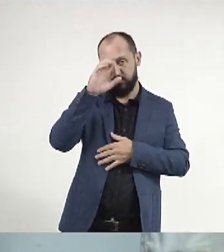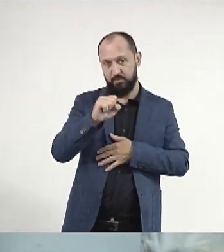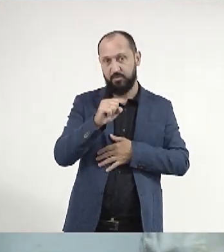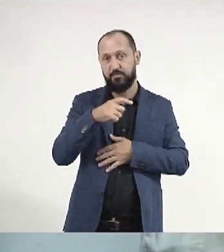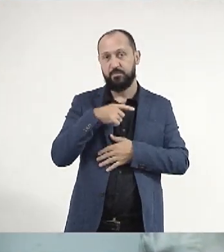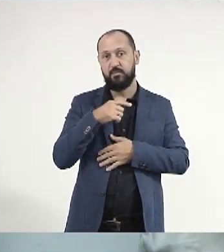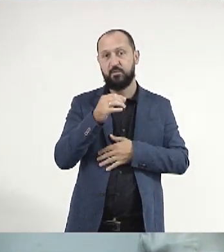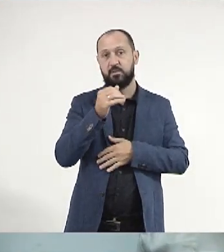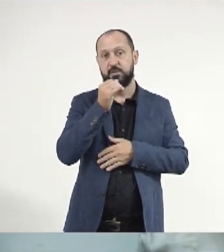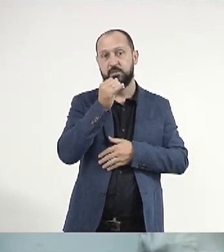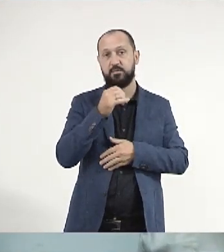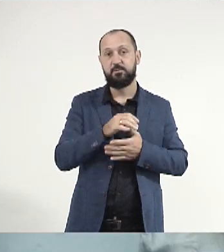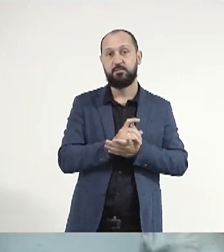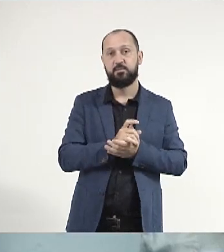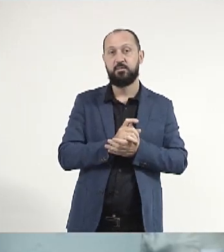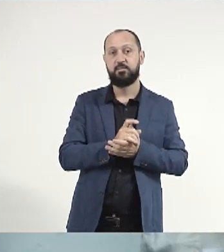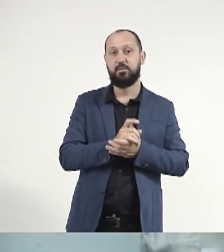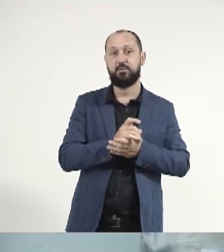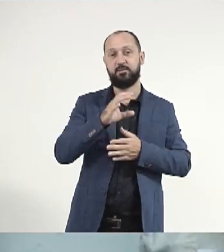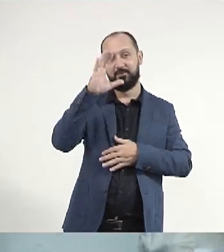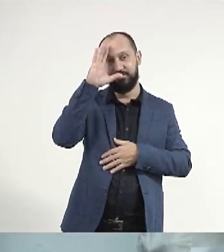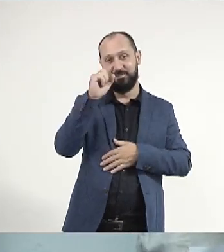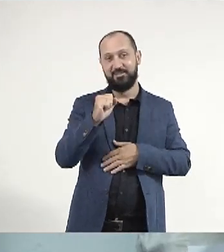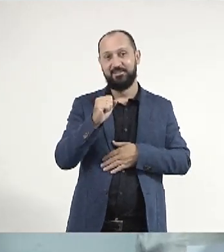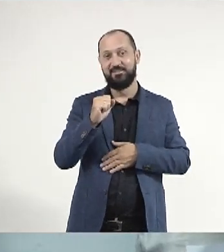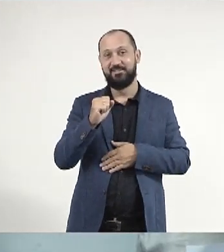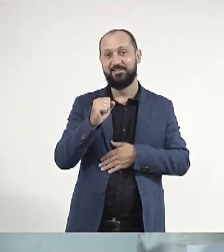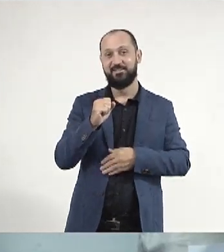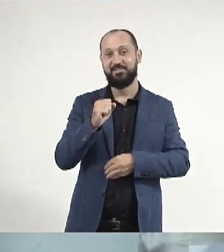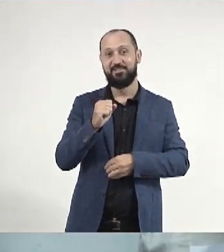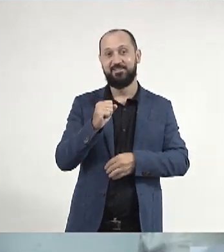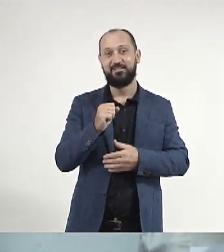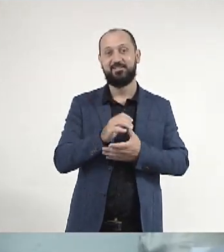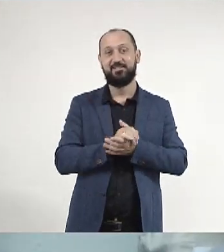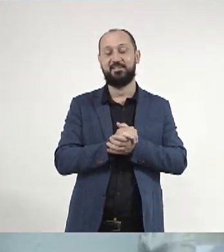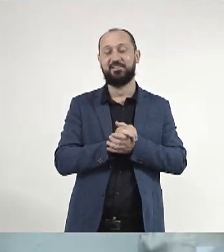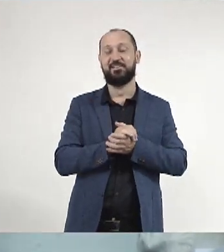cair no casuísmo de resolver Douradina.